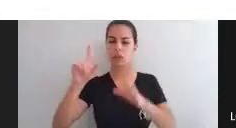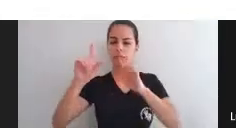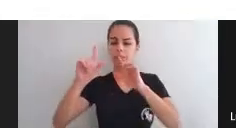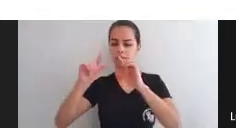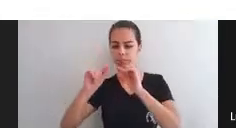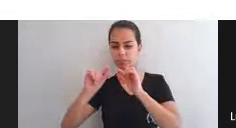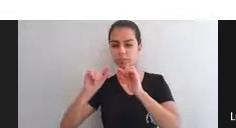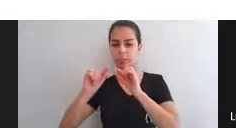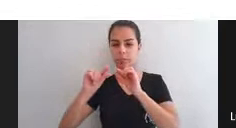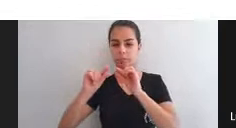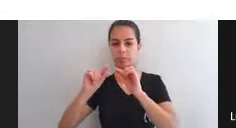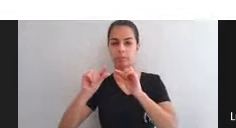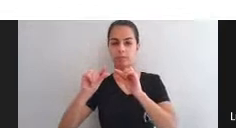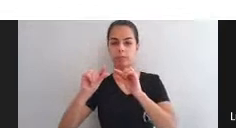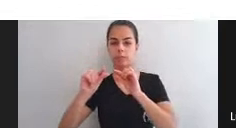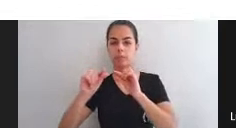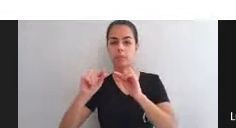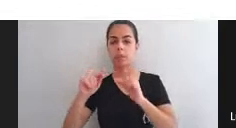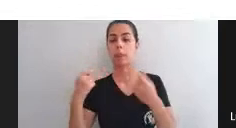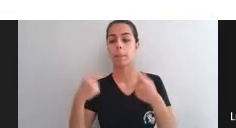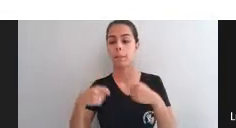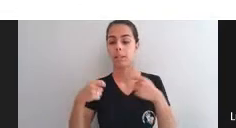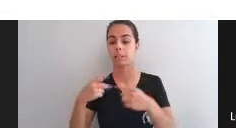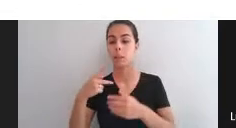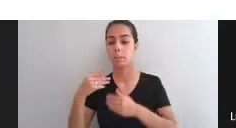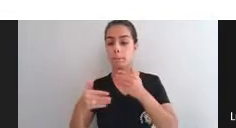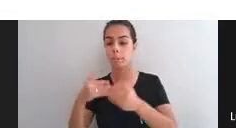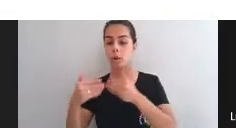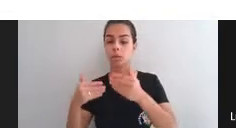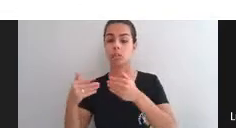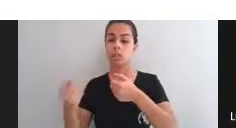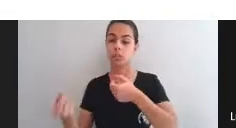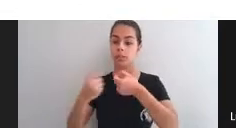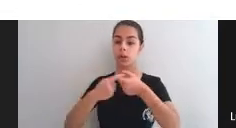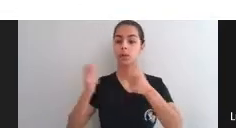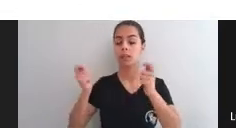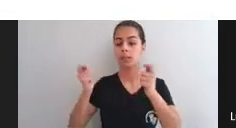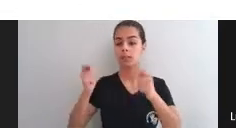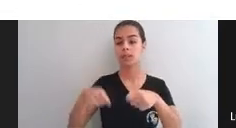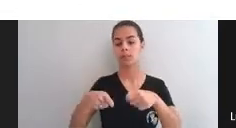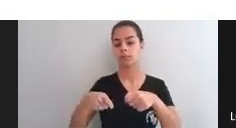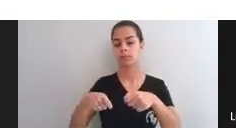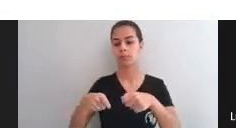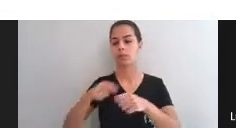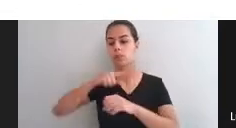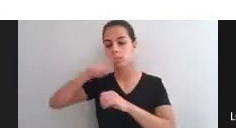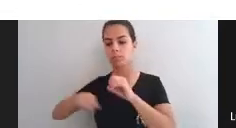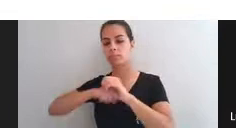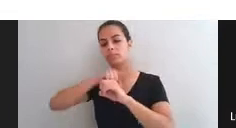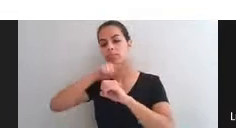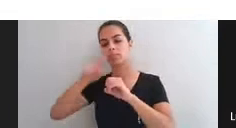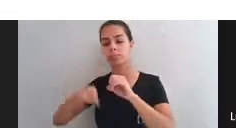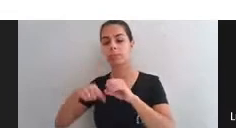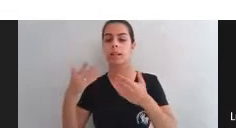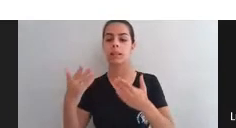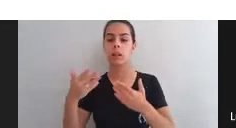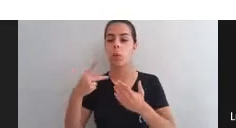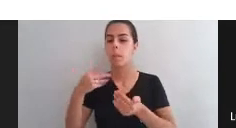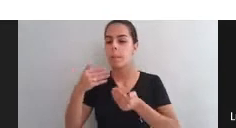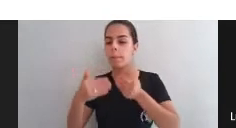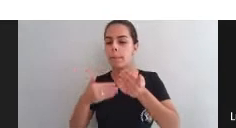pequenos, né? Tem que ser um processo reversível ao longo de todo o ciclo. Então, é um processo de